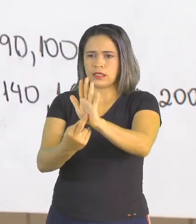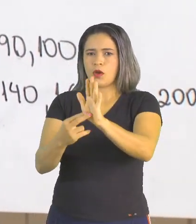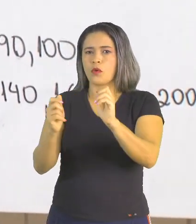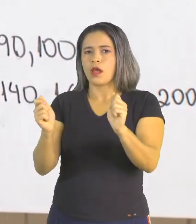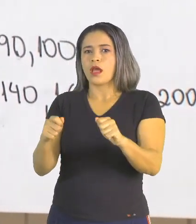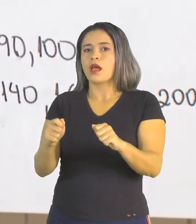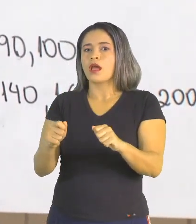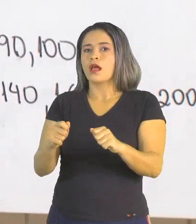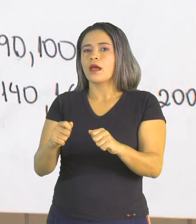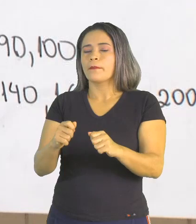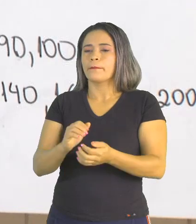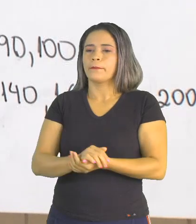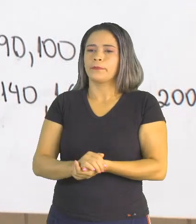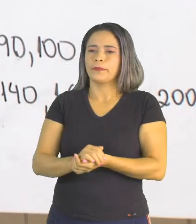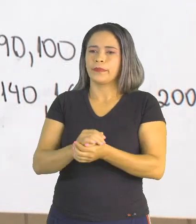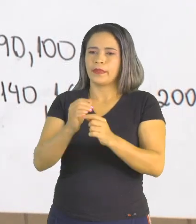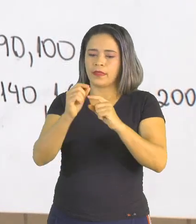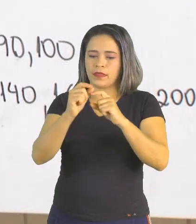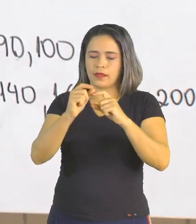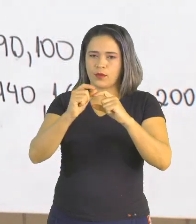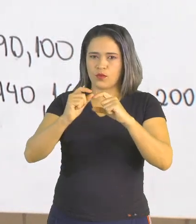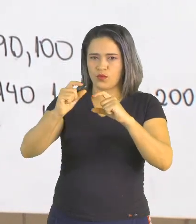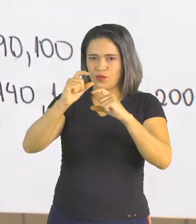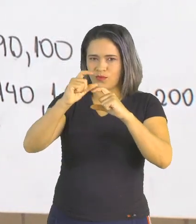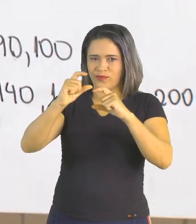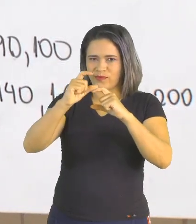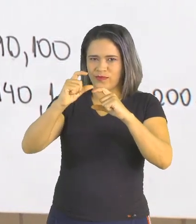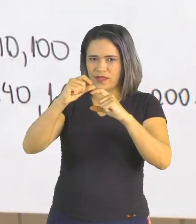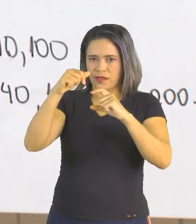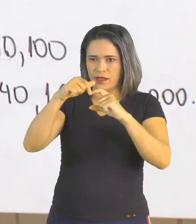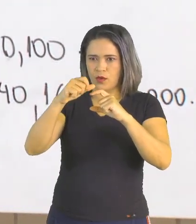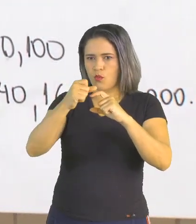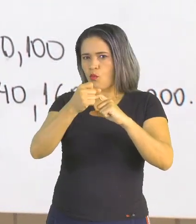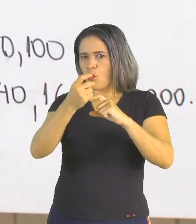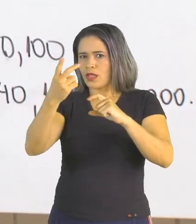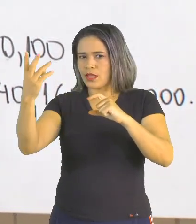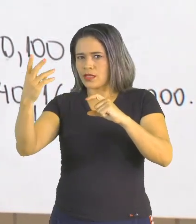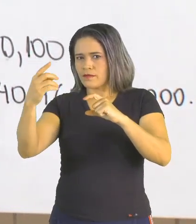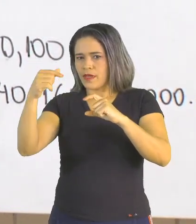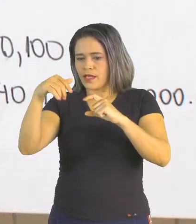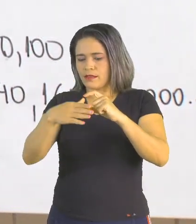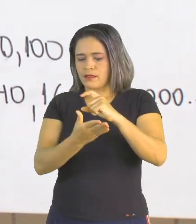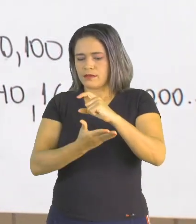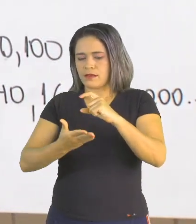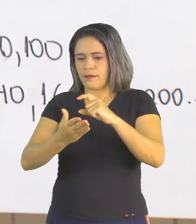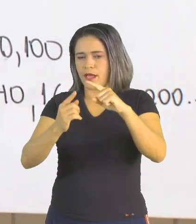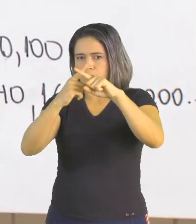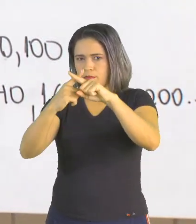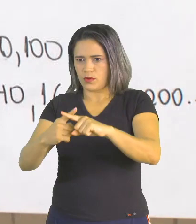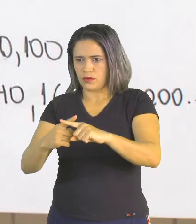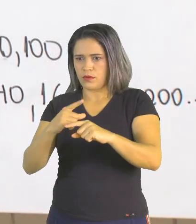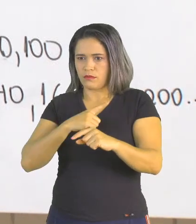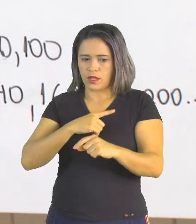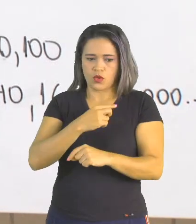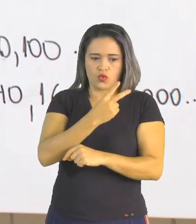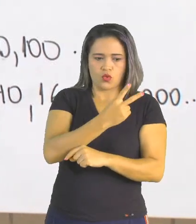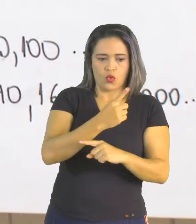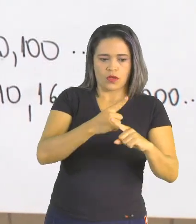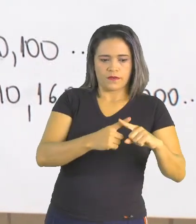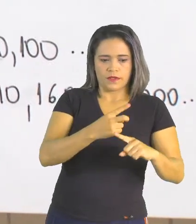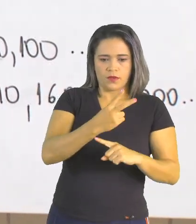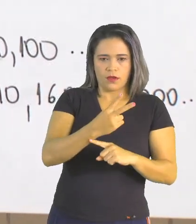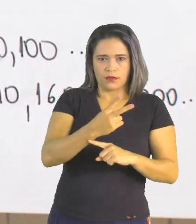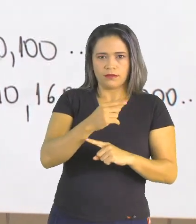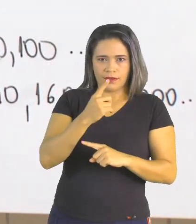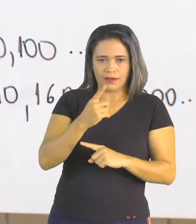potenciação. O expoente não indica quantas vezes a base é multiplicada? Eu não tenho 2 vezes o 2, ó, 2 ao